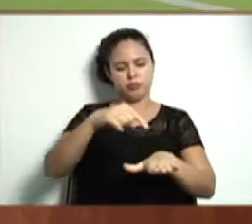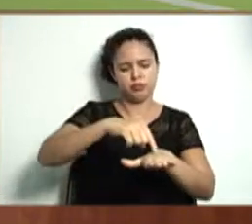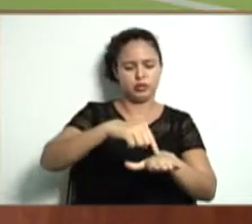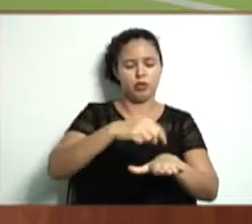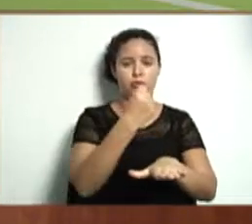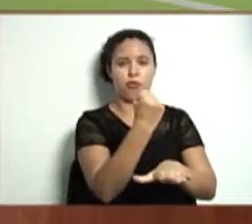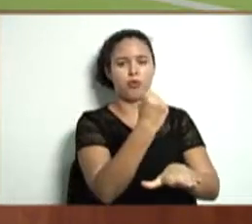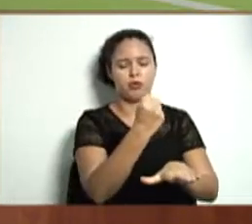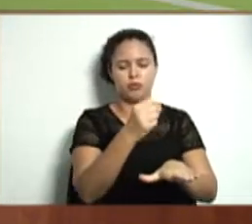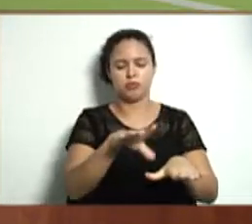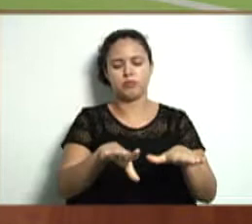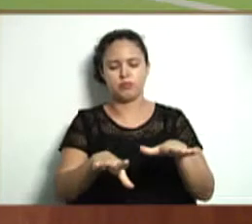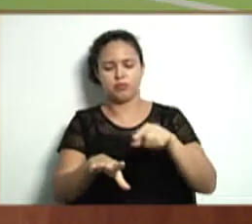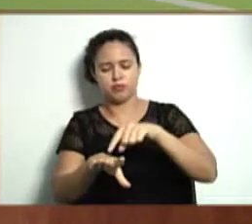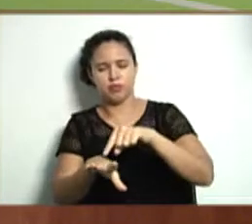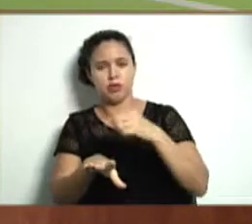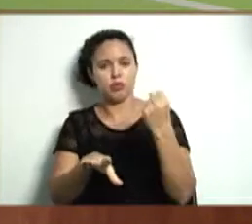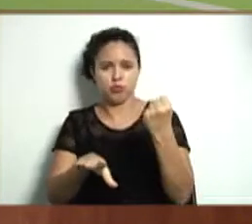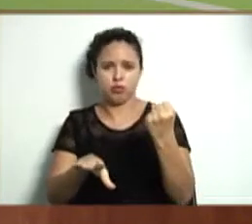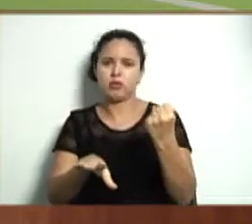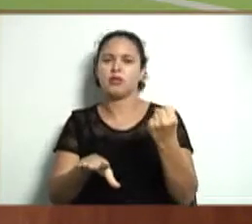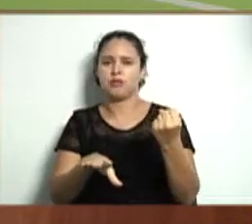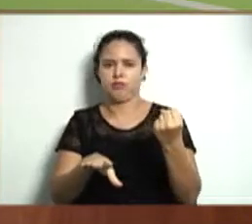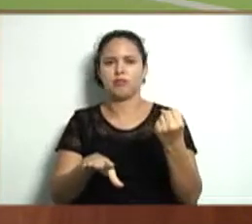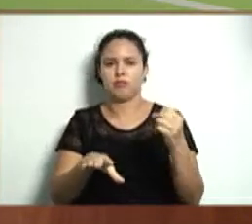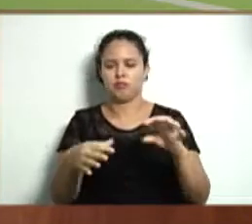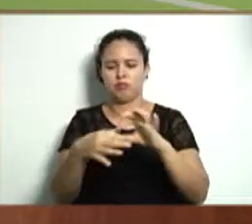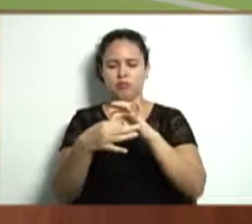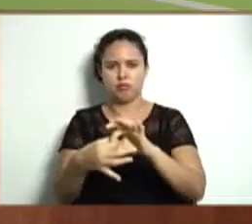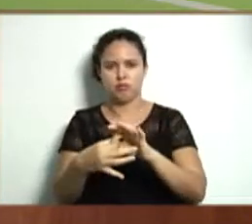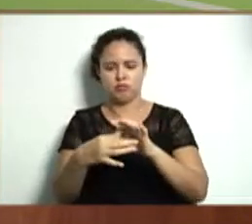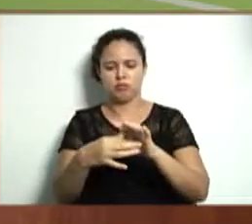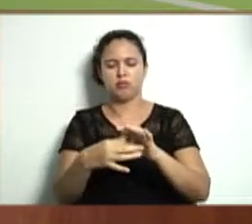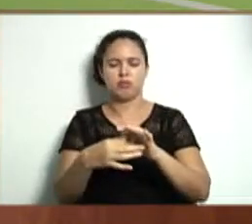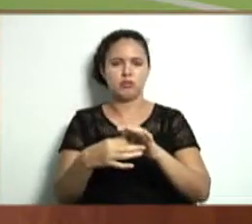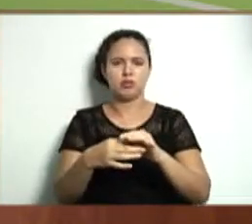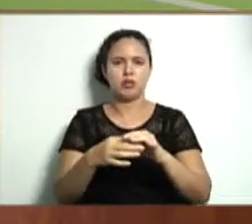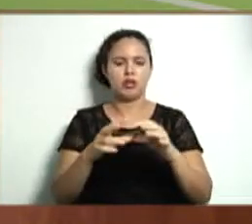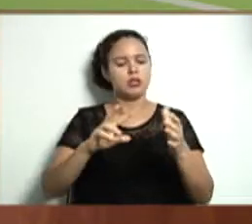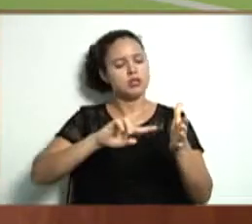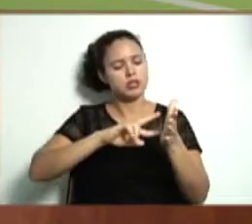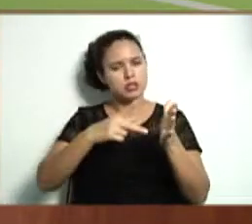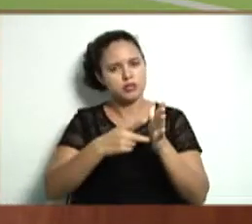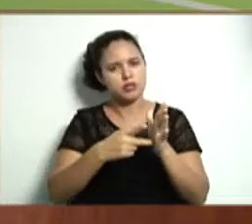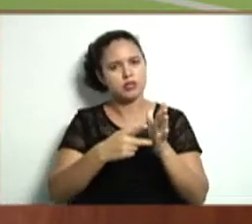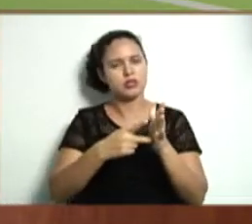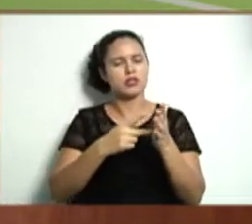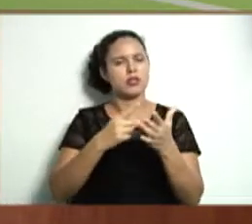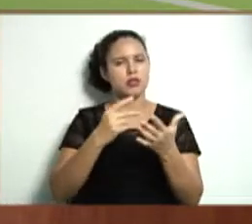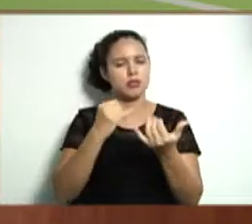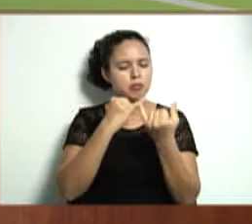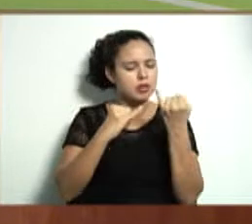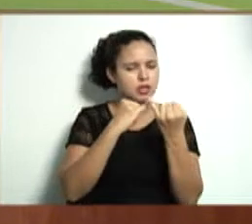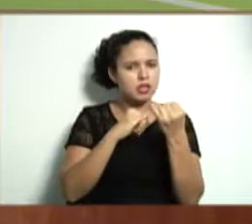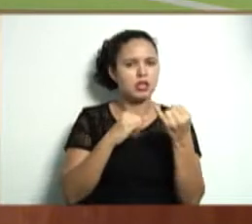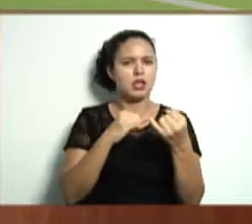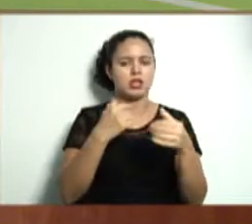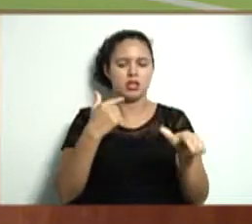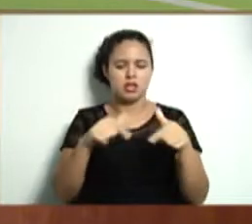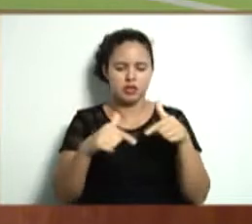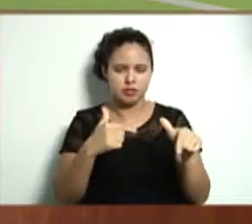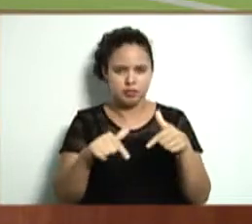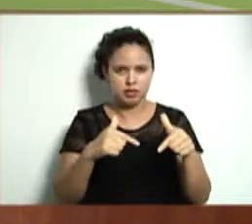outra perna, meios de produção. Então, esses dois elementos, eles